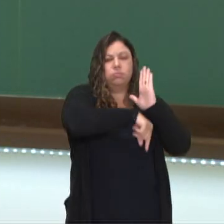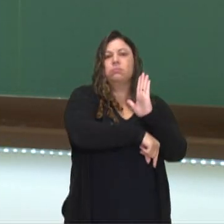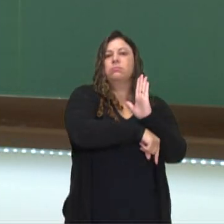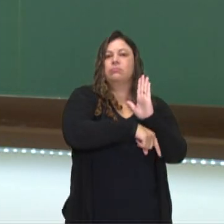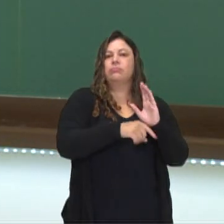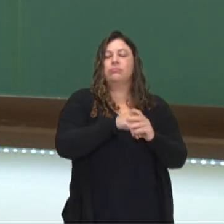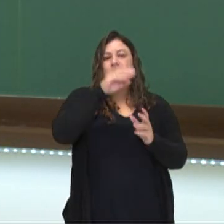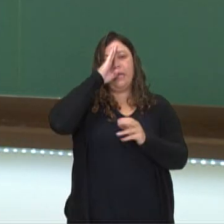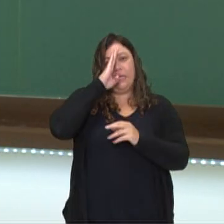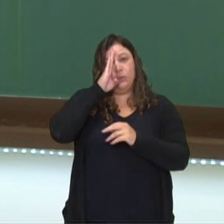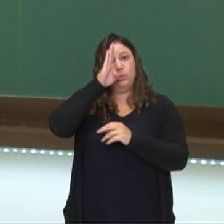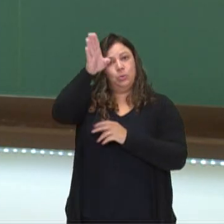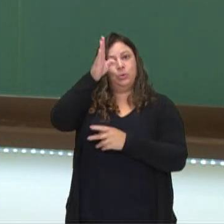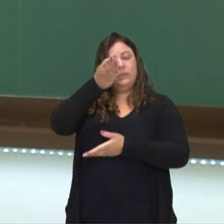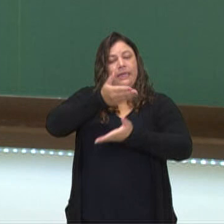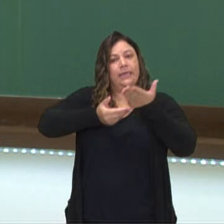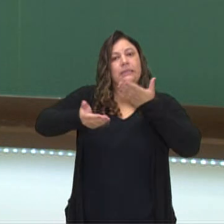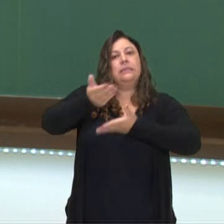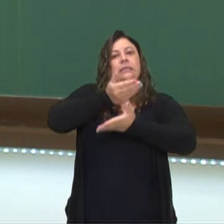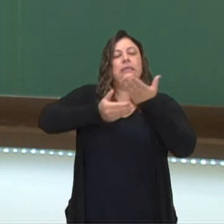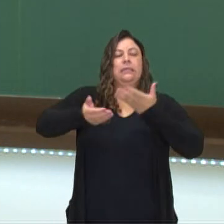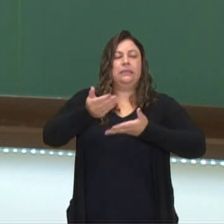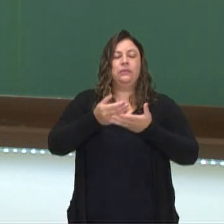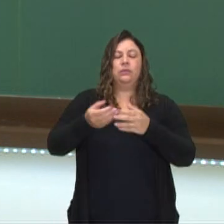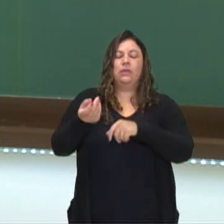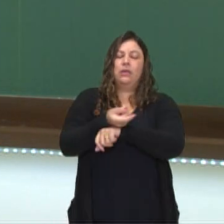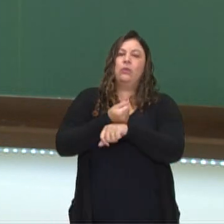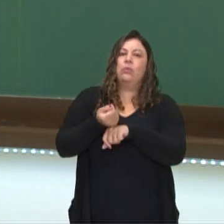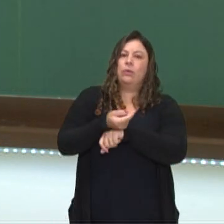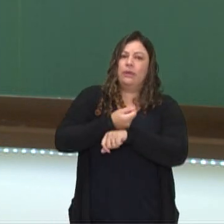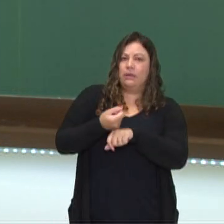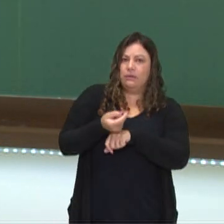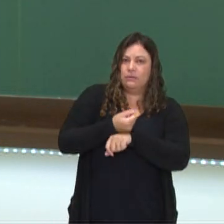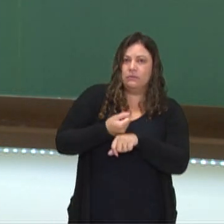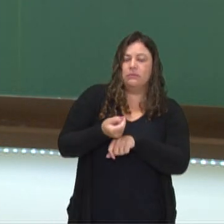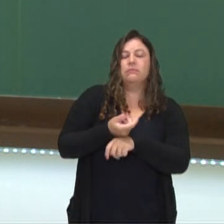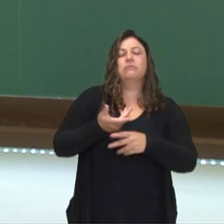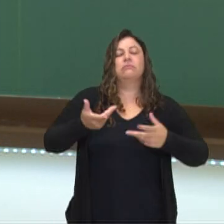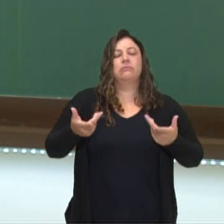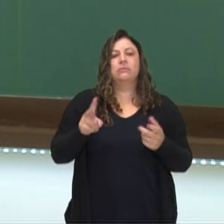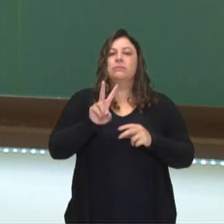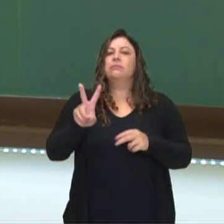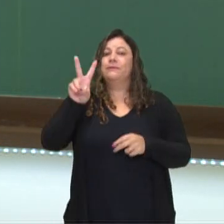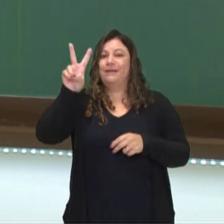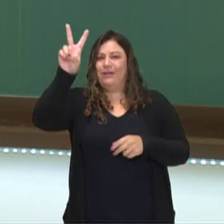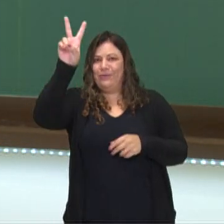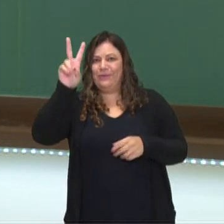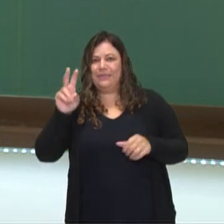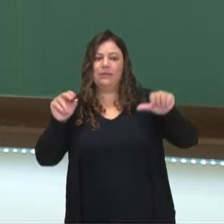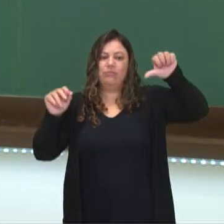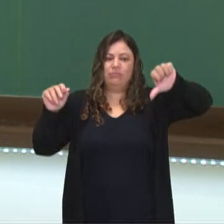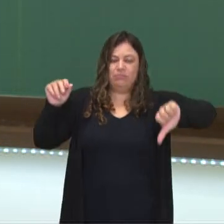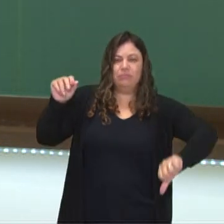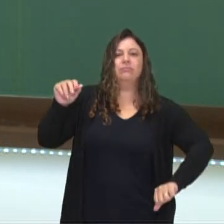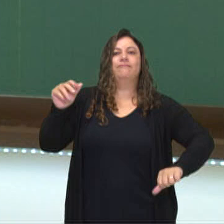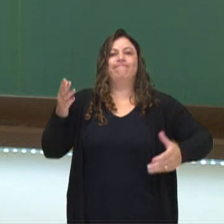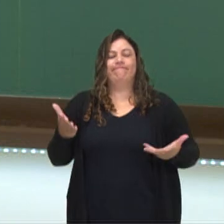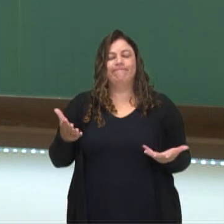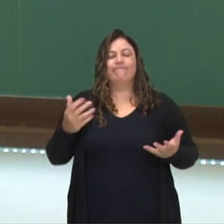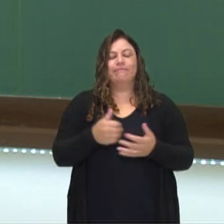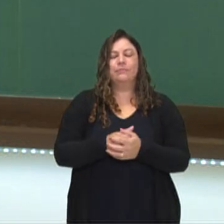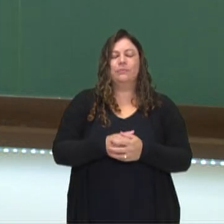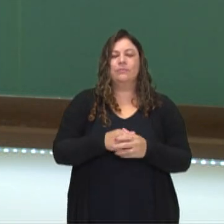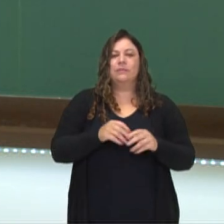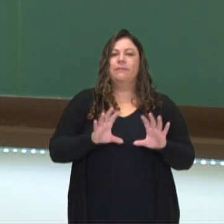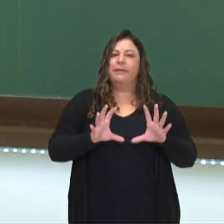diretamente relacionada com o capital externo, com a valorização e valorização dessa empresa perante ao mercado interno